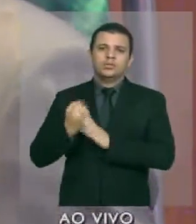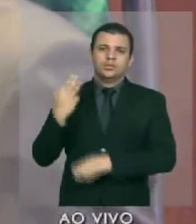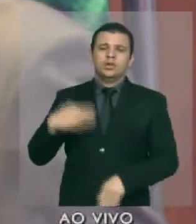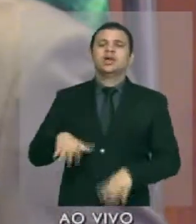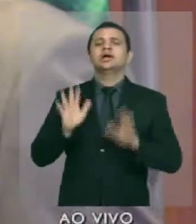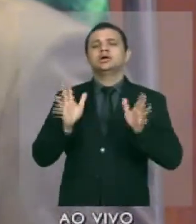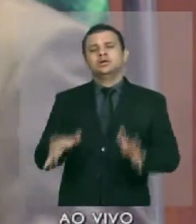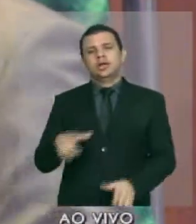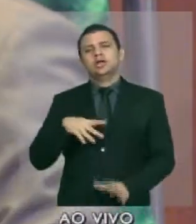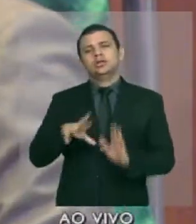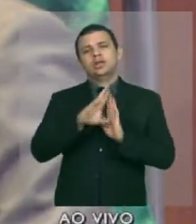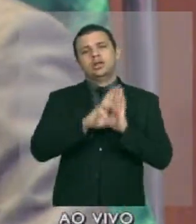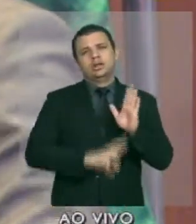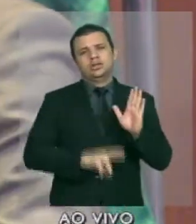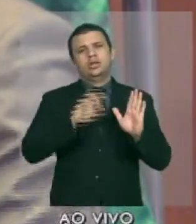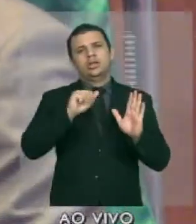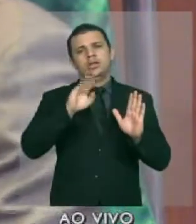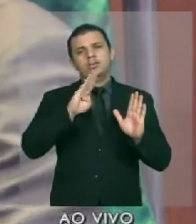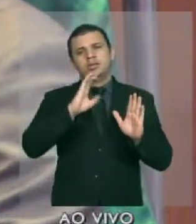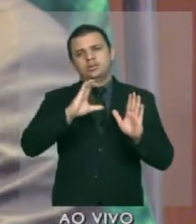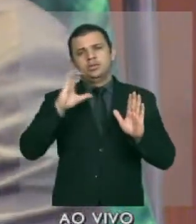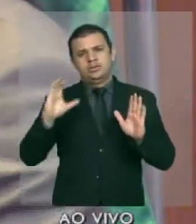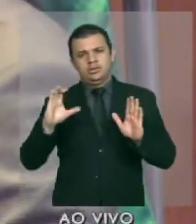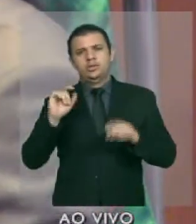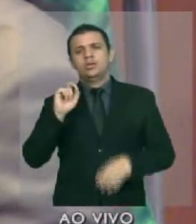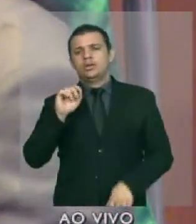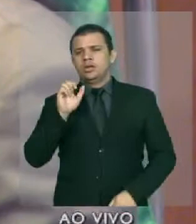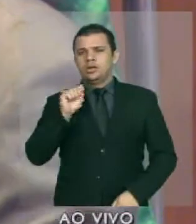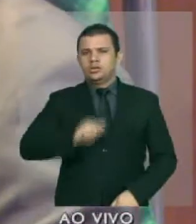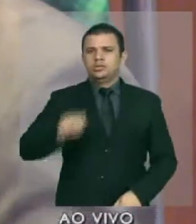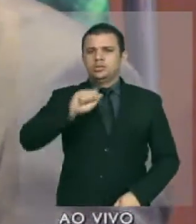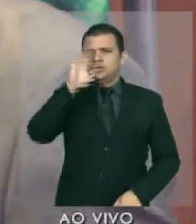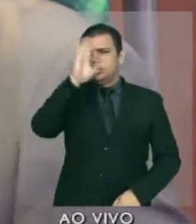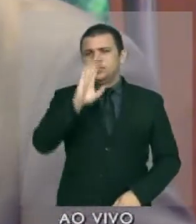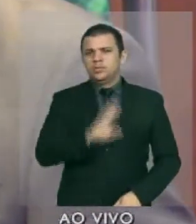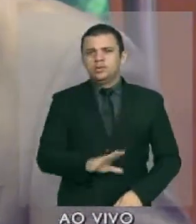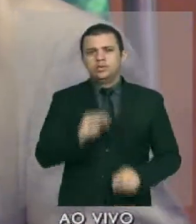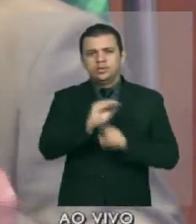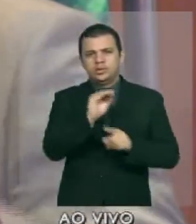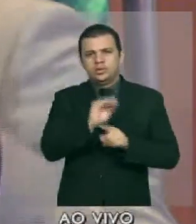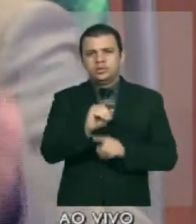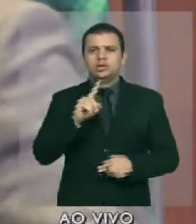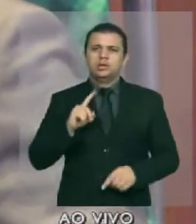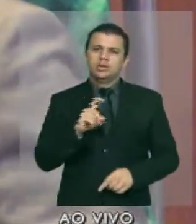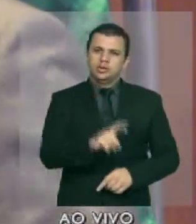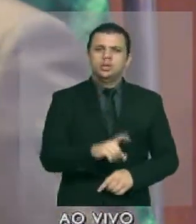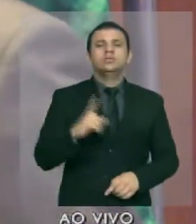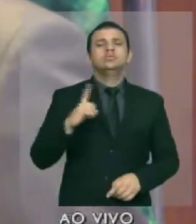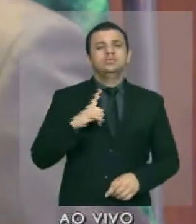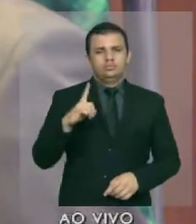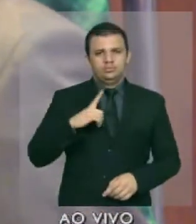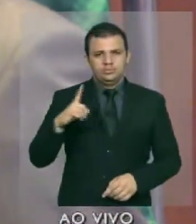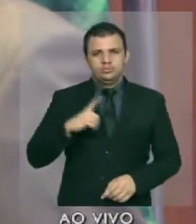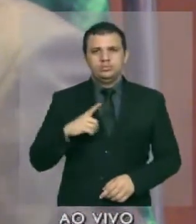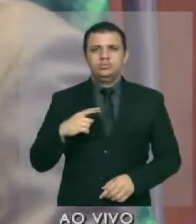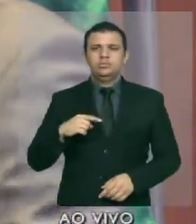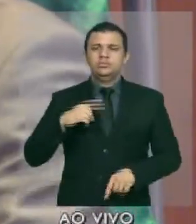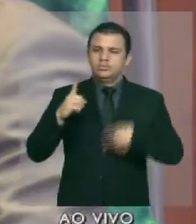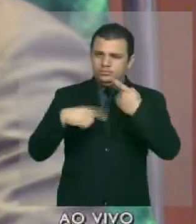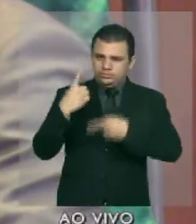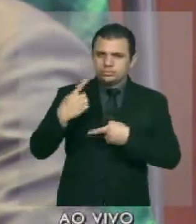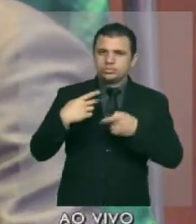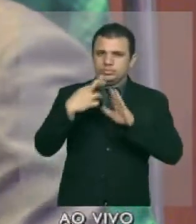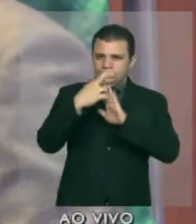relatório feito pela BCC que Associação Brasileira dos criadores de camarão um relatório que eu ainda vou apresentar esta casa vou